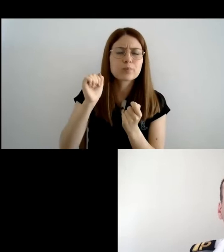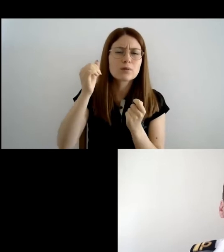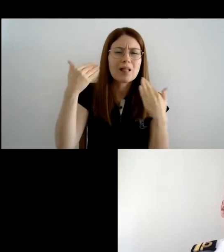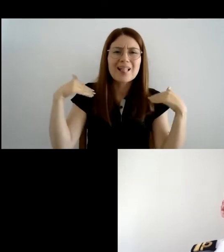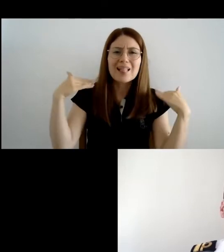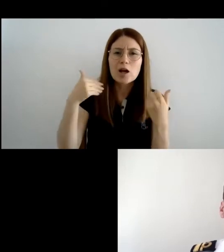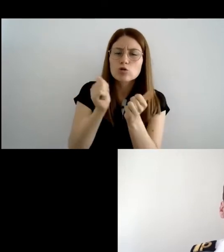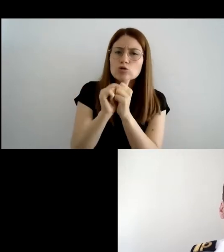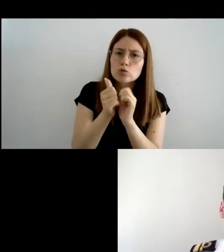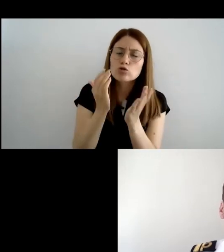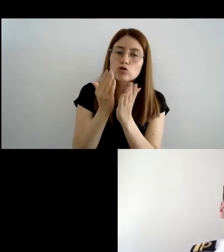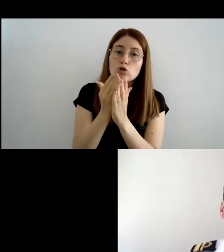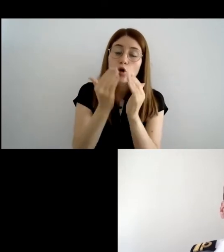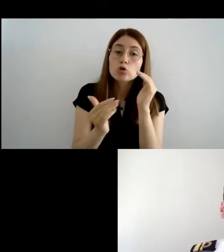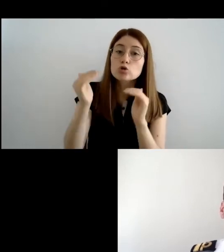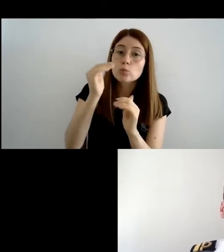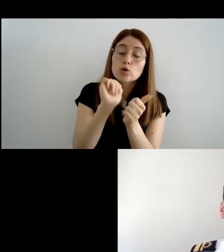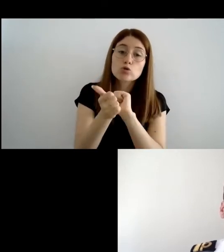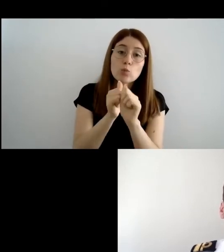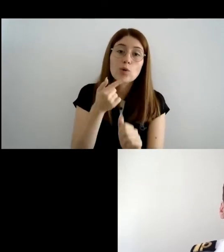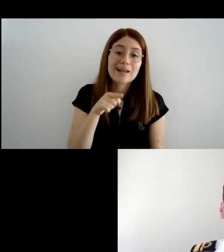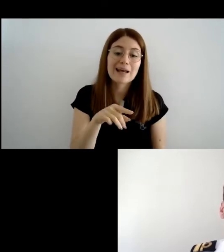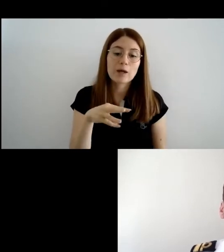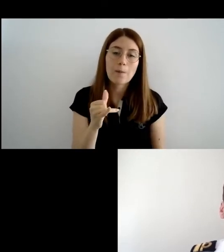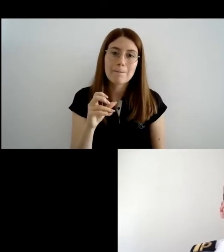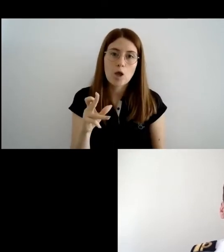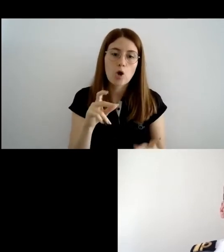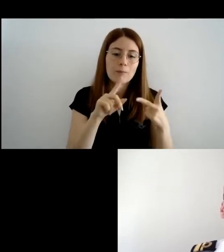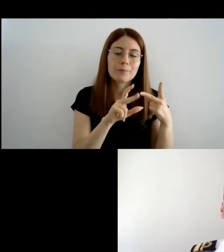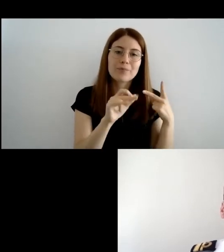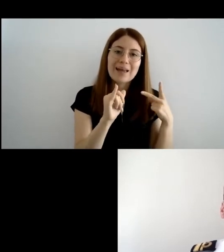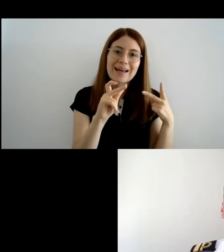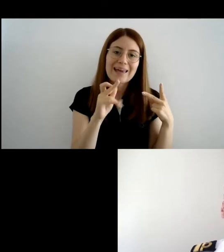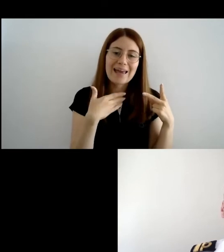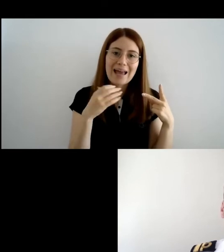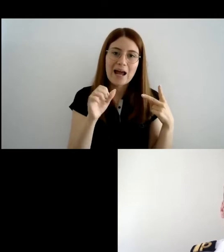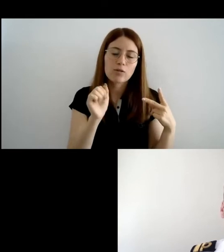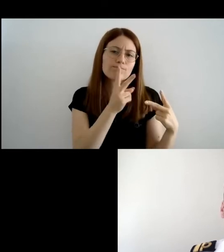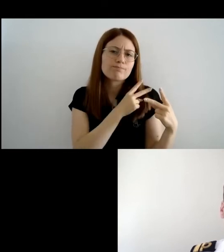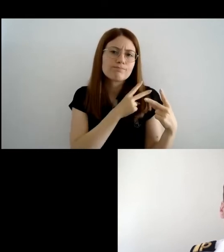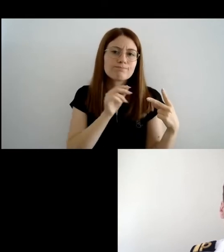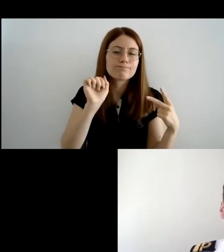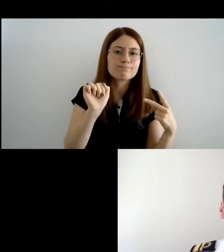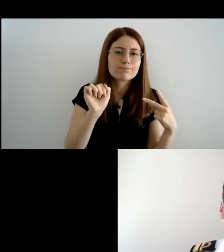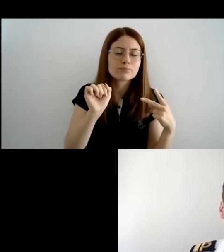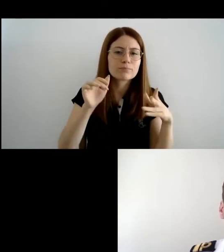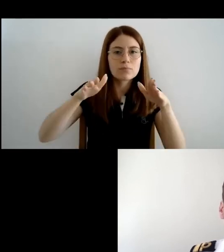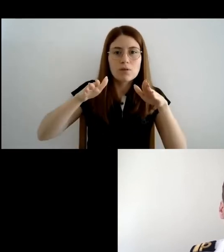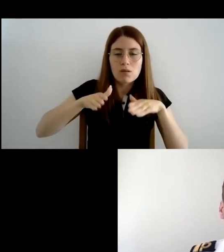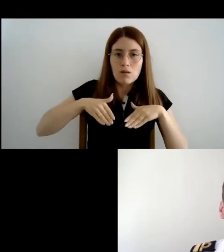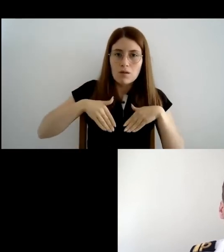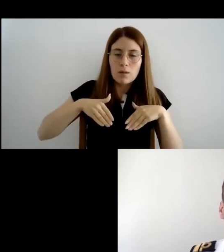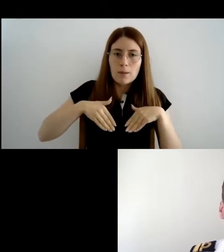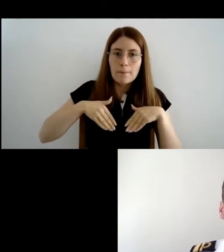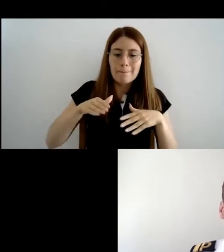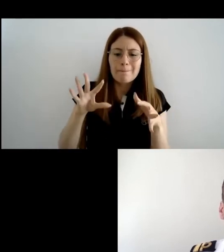da Escola Superior de Desporto Rio Maior, Ricardo Pereira da Silva, capitão-tenente, oficial do Estado-Maior da Armada